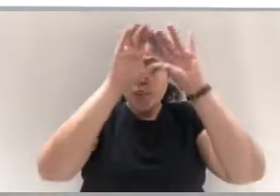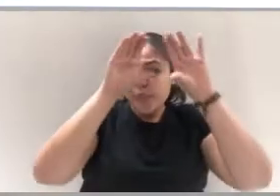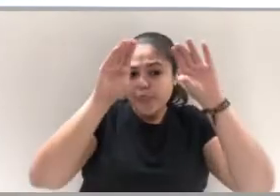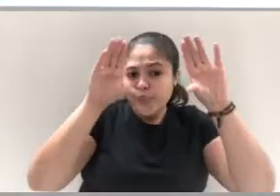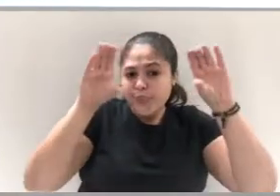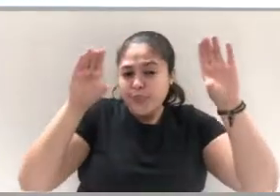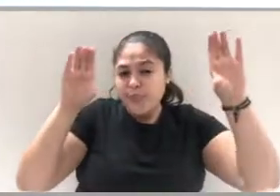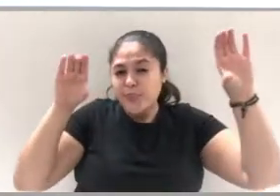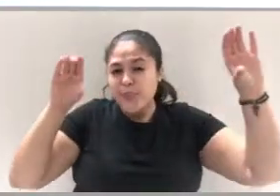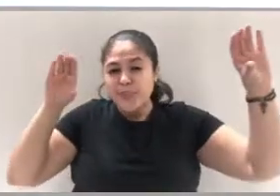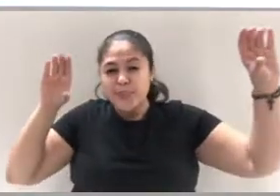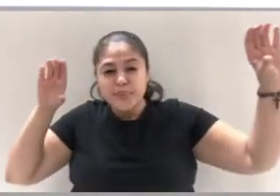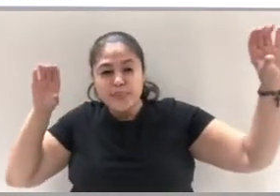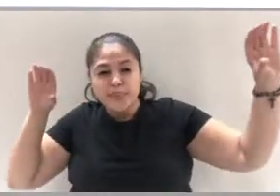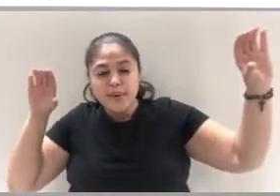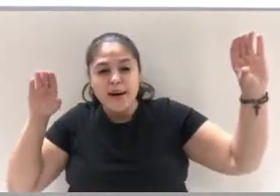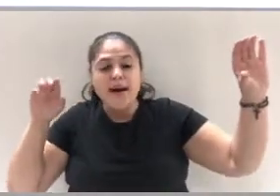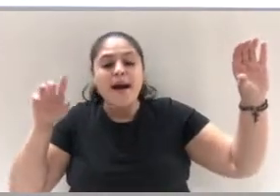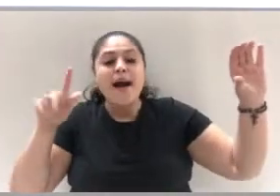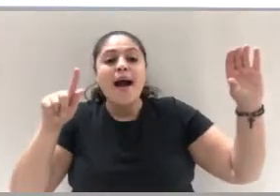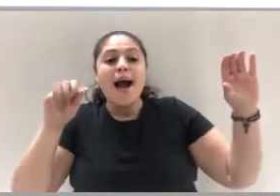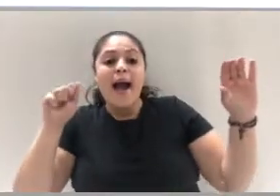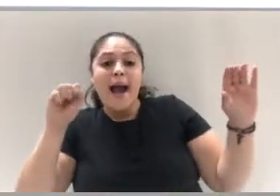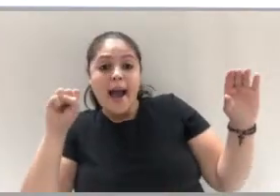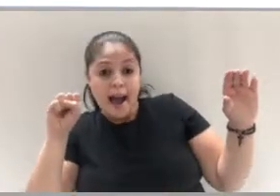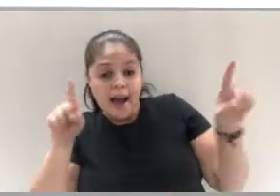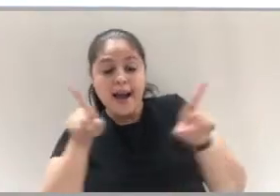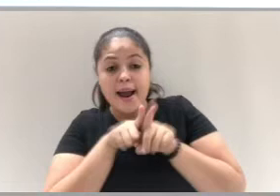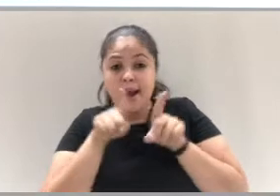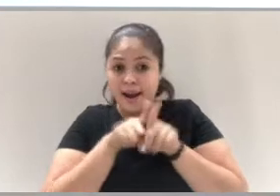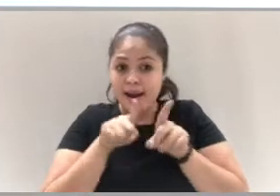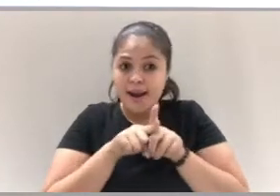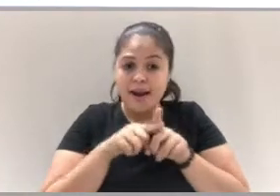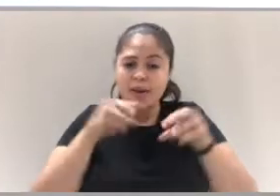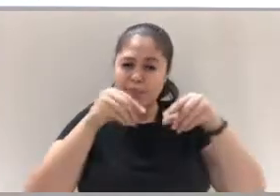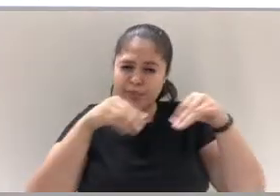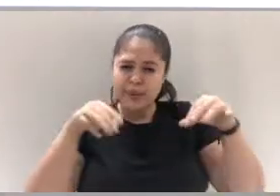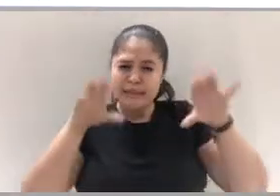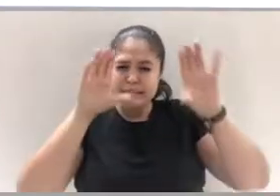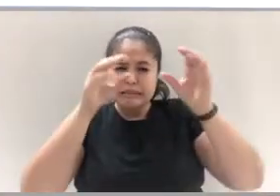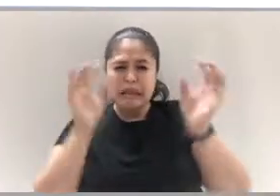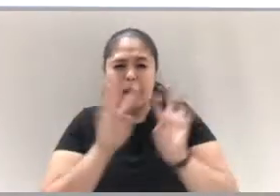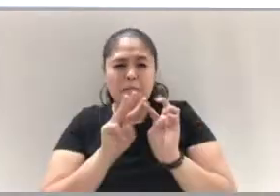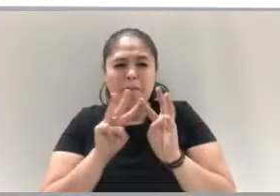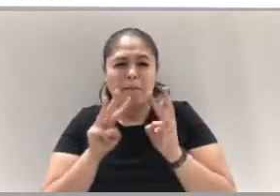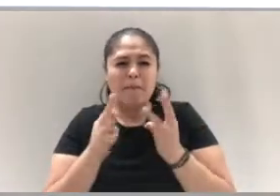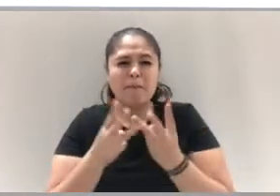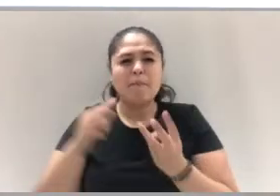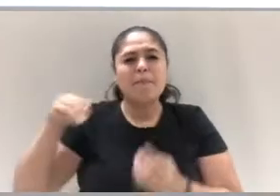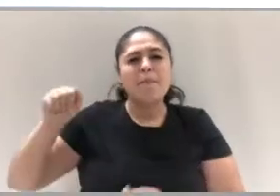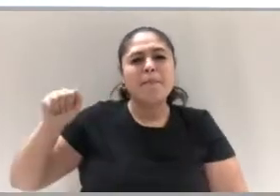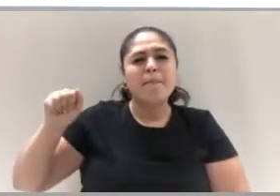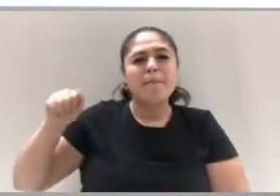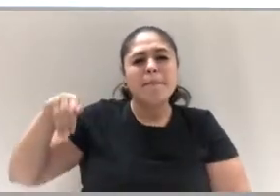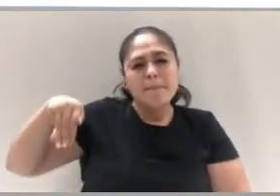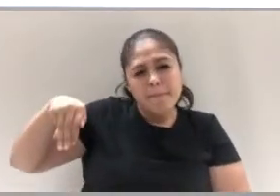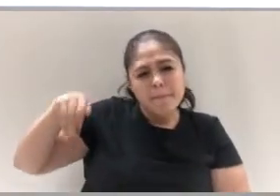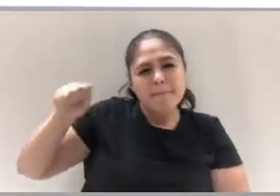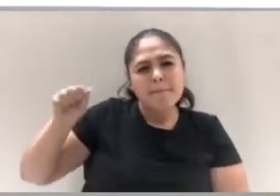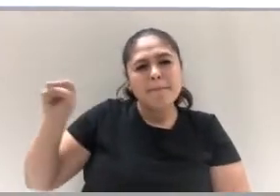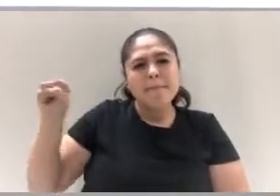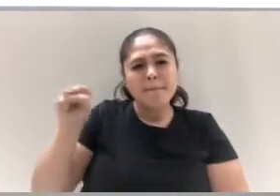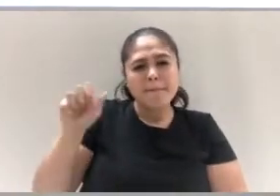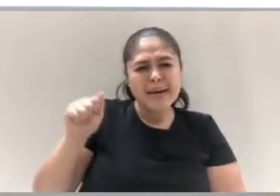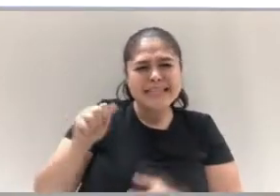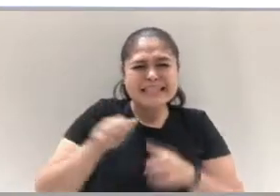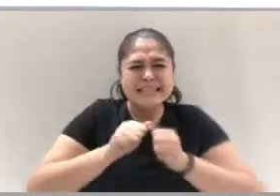essa nuvem de poeira e gás tenha a massa gigantesca. E essa massa é conhecida como